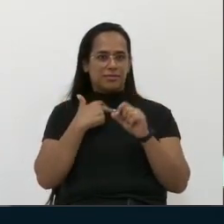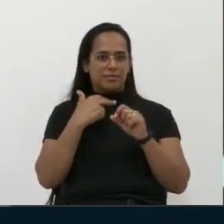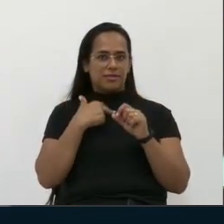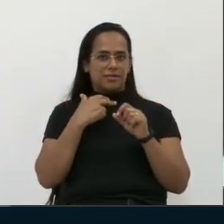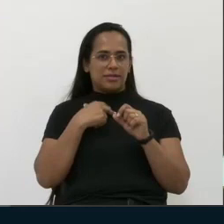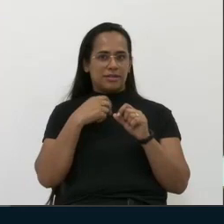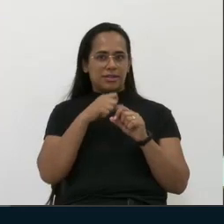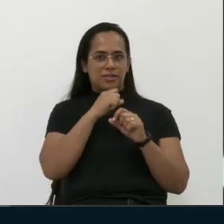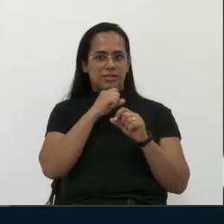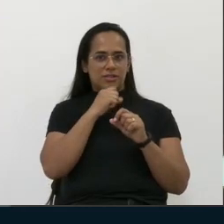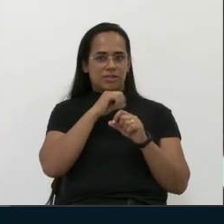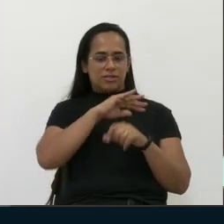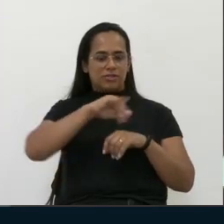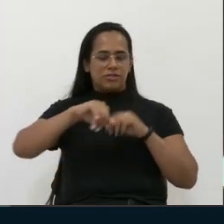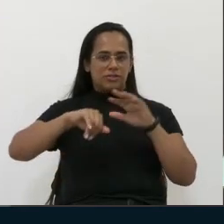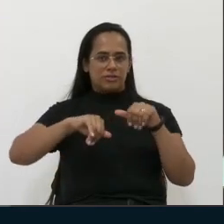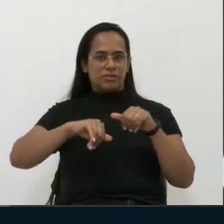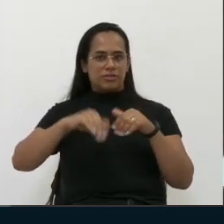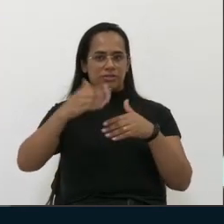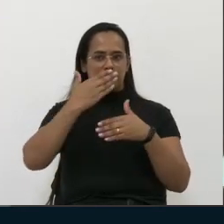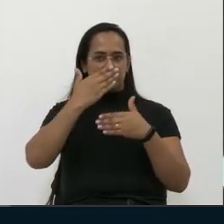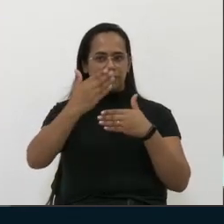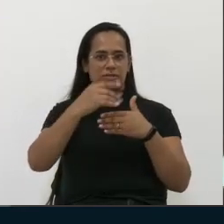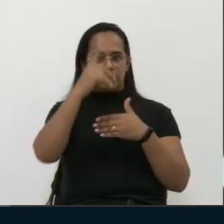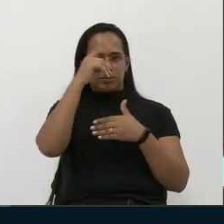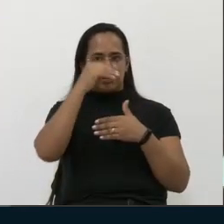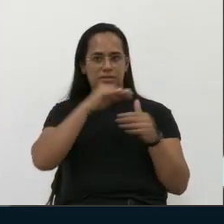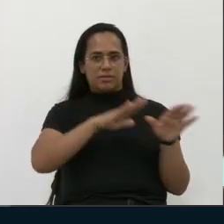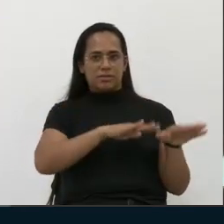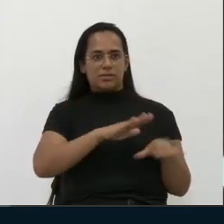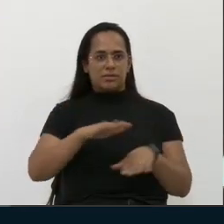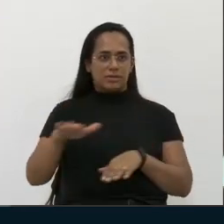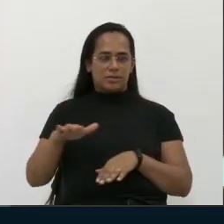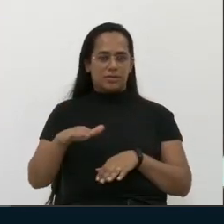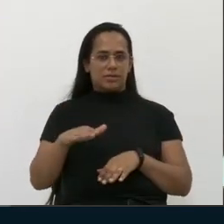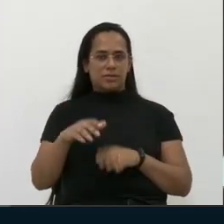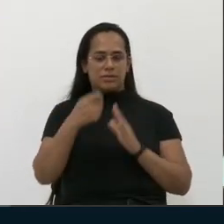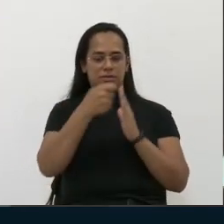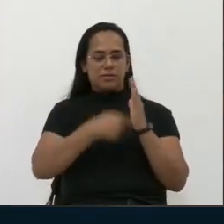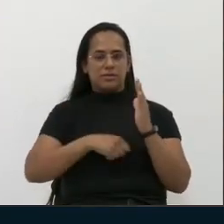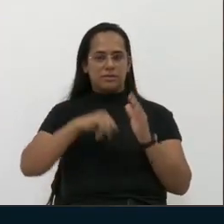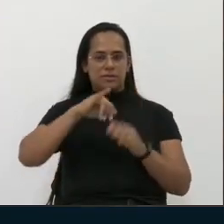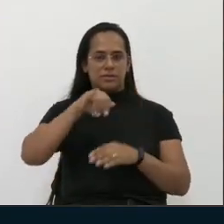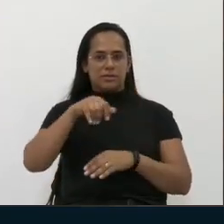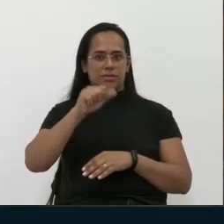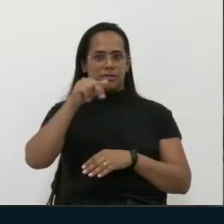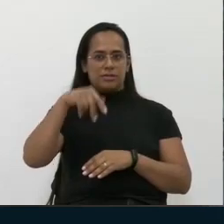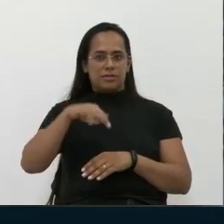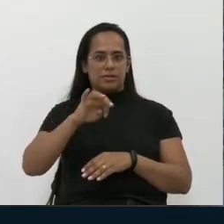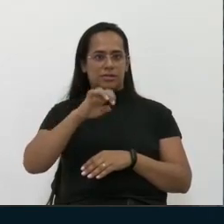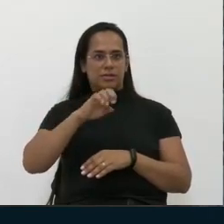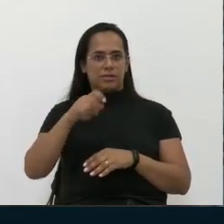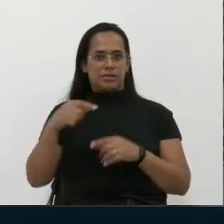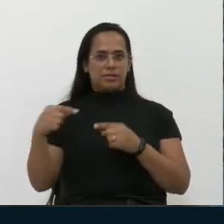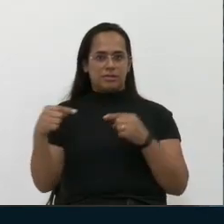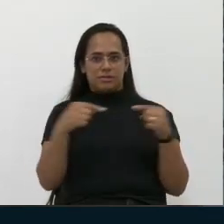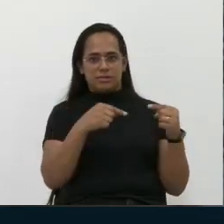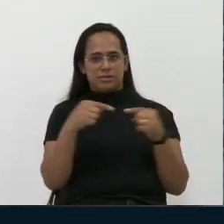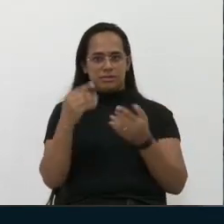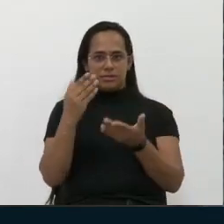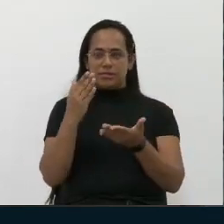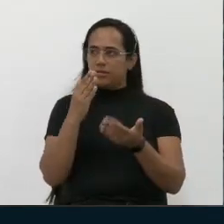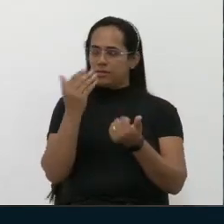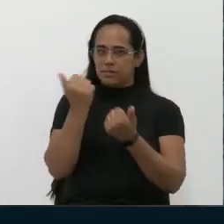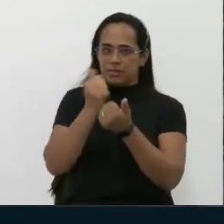em frente ao Hospital da Criança. Autor, vereadora Janete Rocha Pietá. Em discussão. Para discutir, senhor. Para